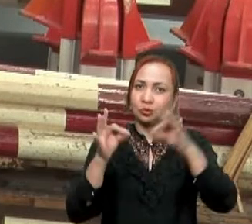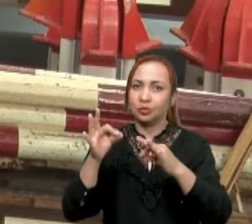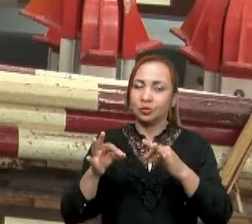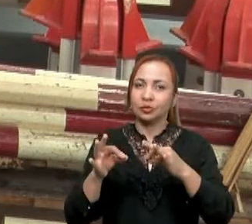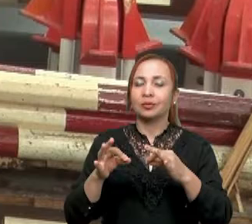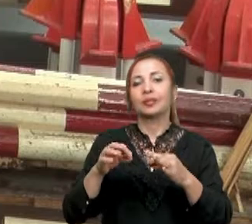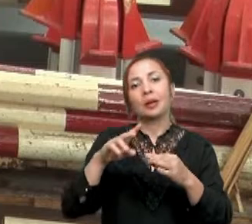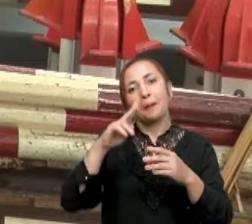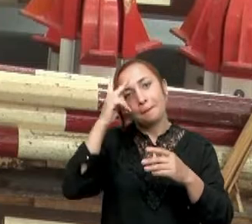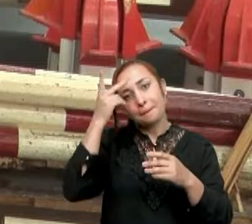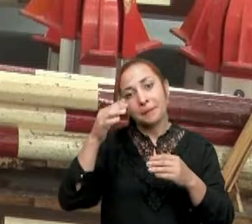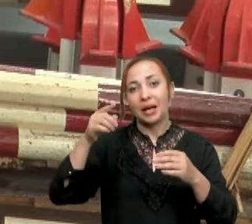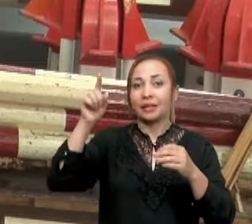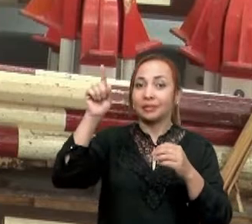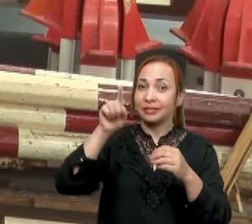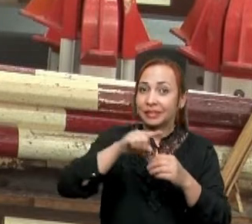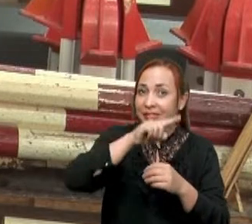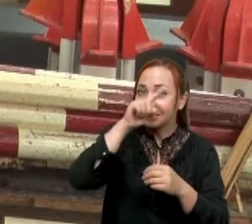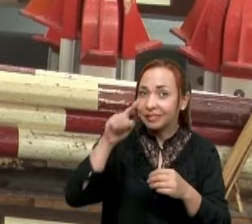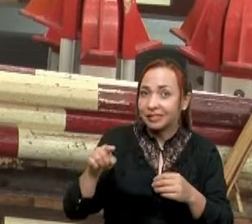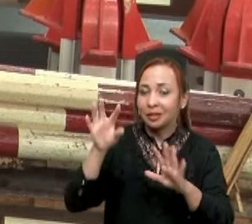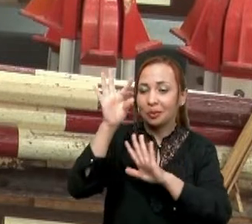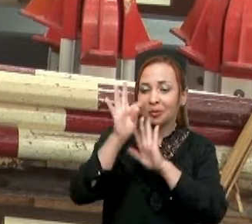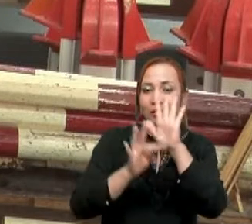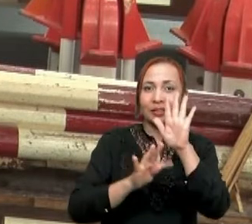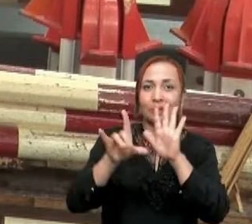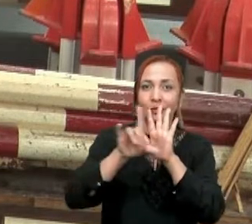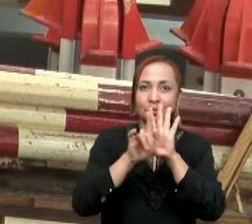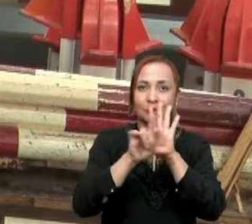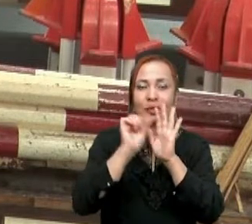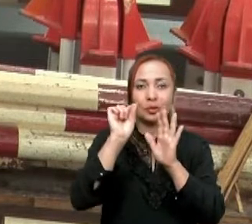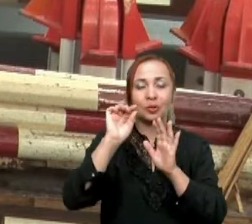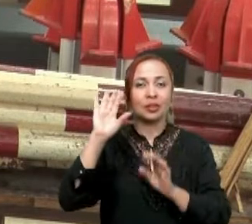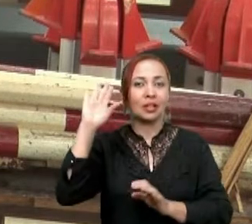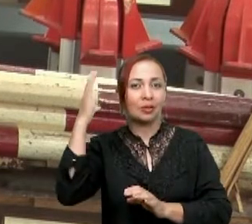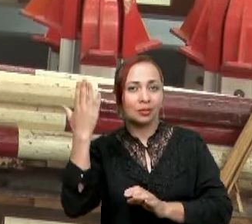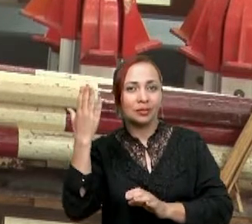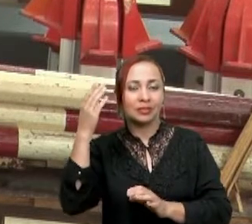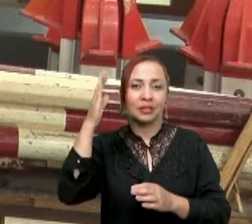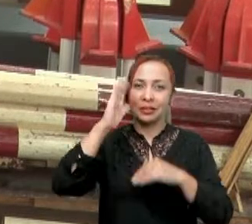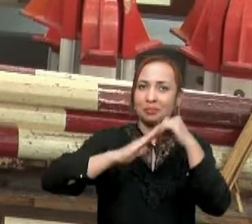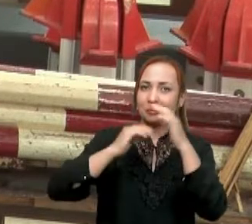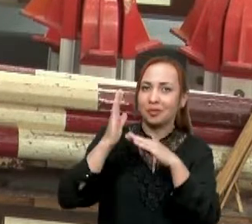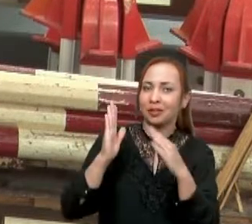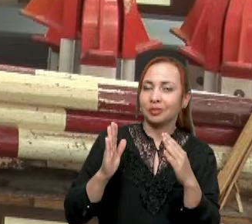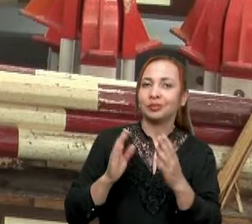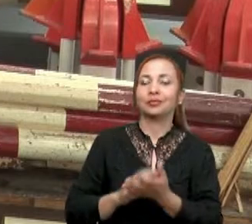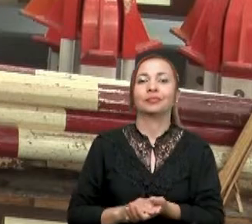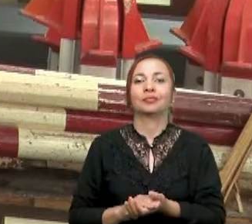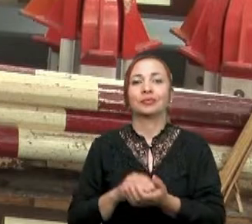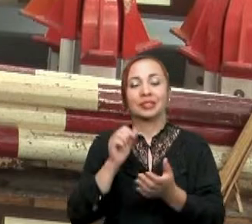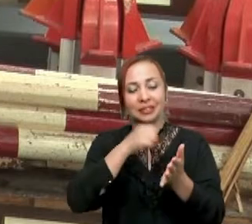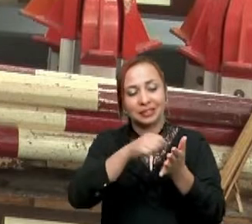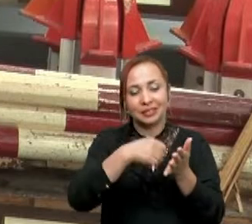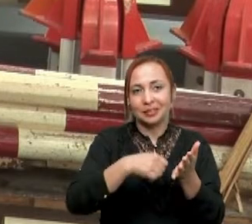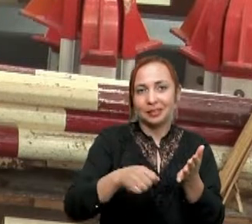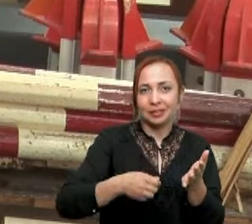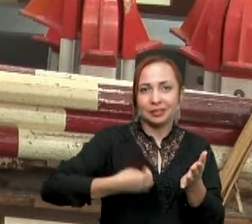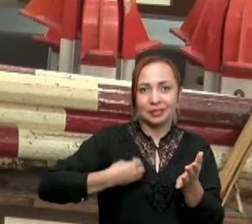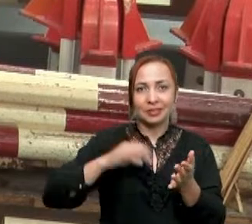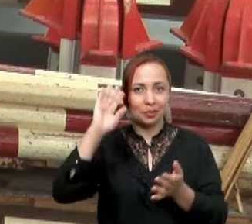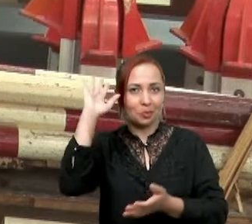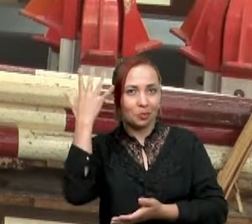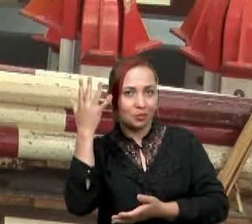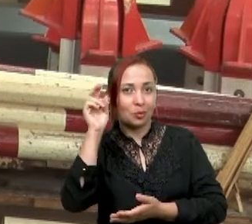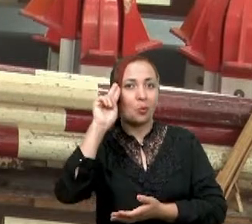cartográfica segundo a gente vai traçar o texto de lei com que realmente está acontecendo na prática vai ver se o que está escrito